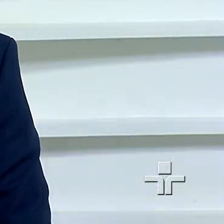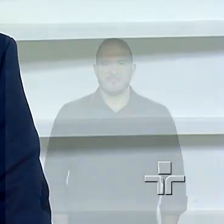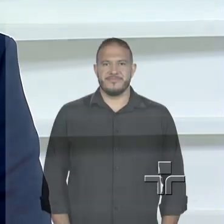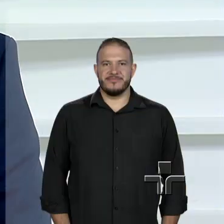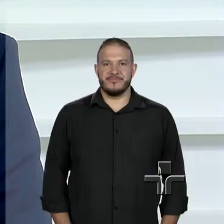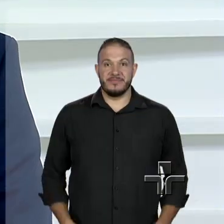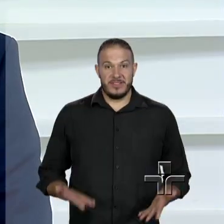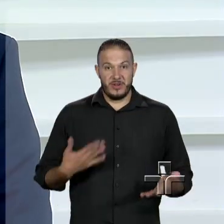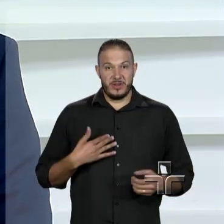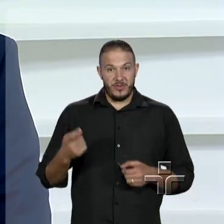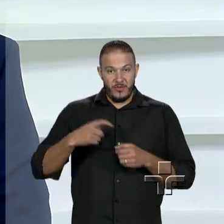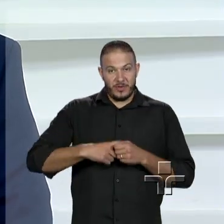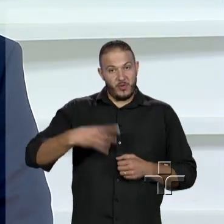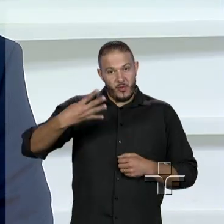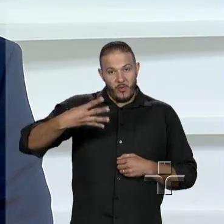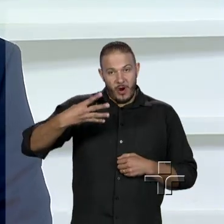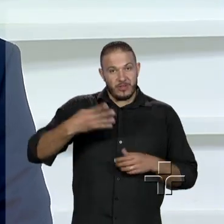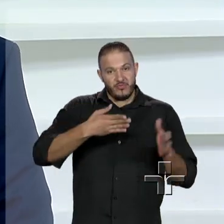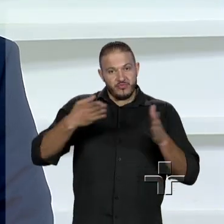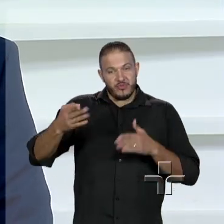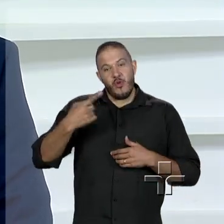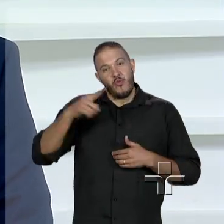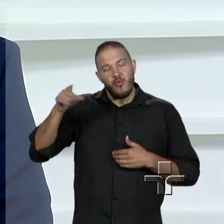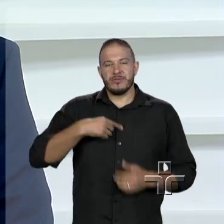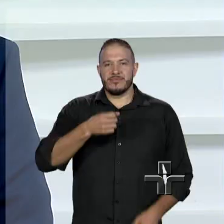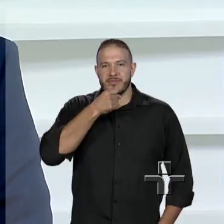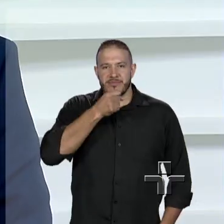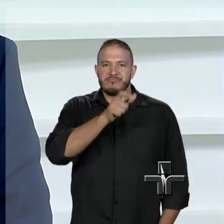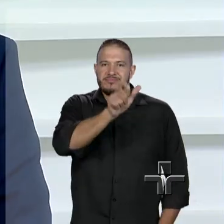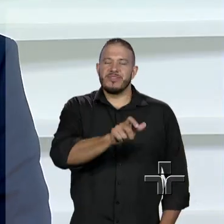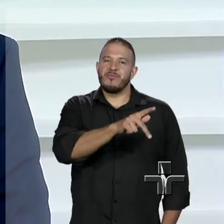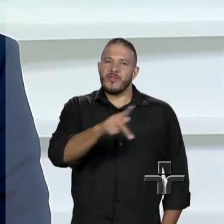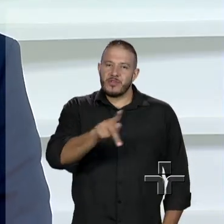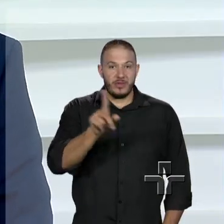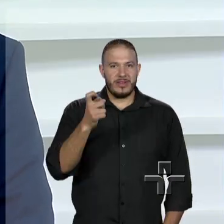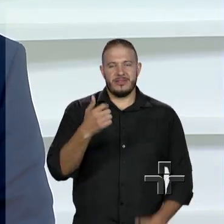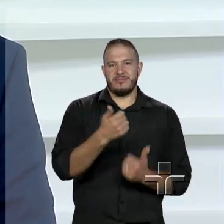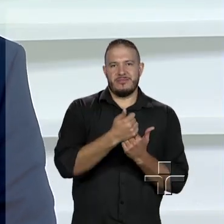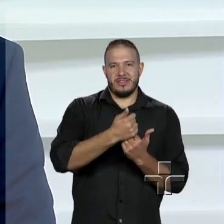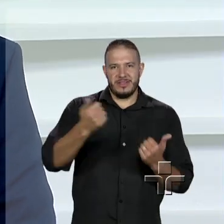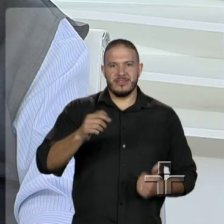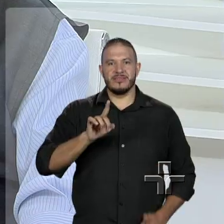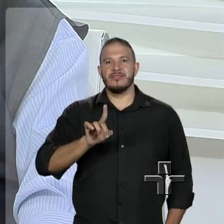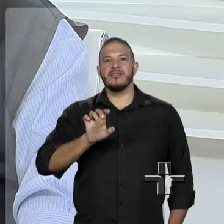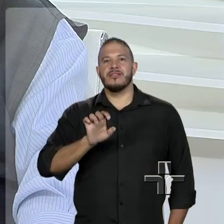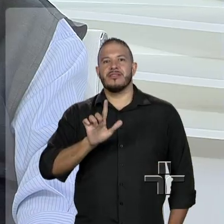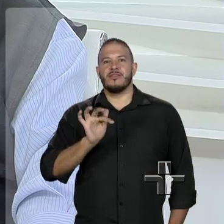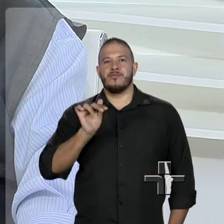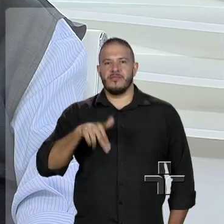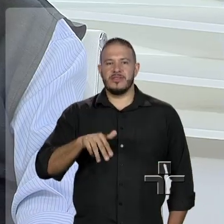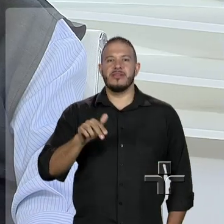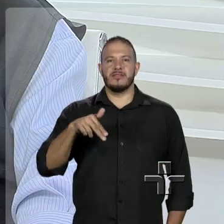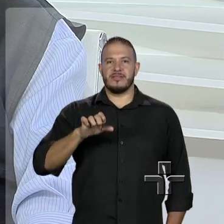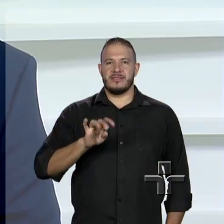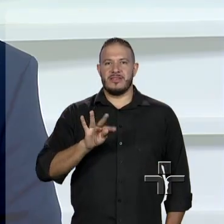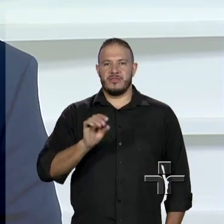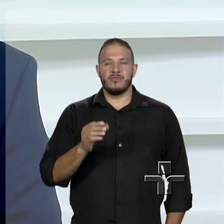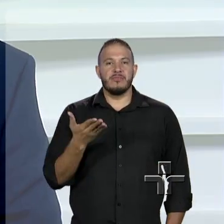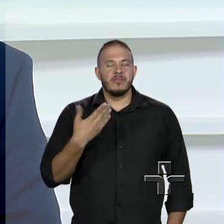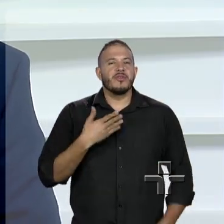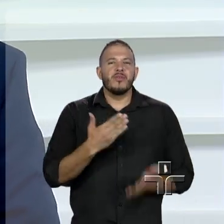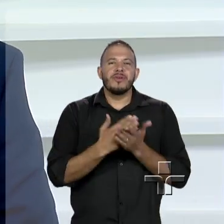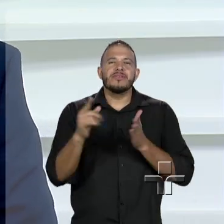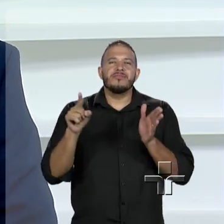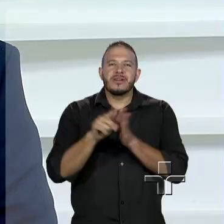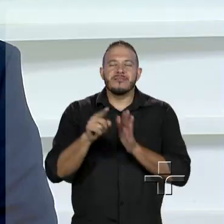Estamos de volta para o quarto e último bloco da entrevista com o professor e ex-ministro Delfim Neto. Começando com uma pergunta da